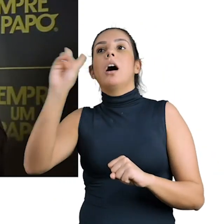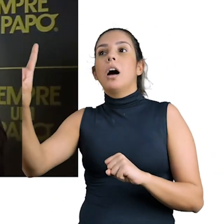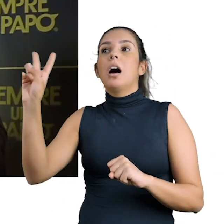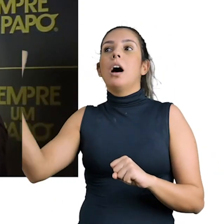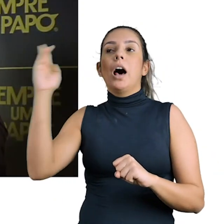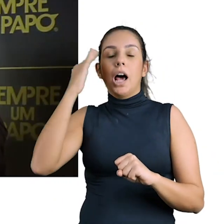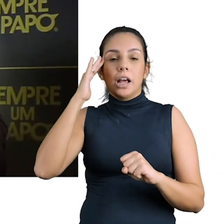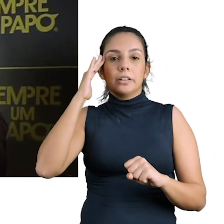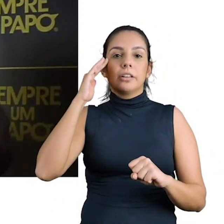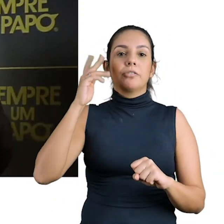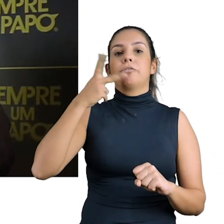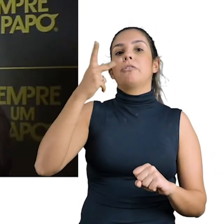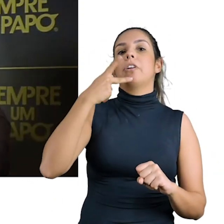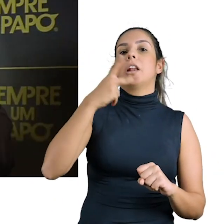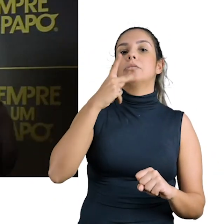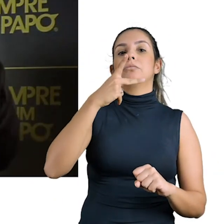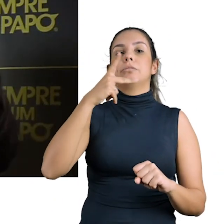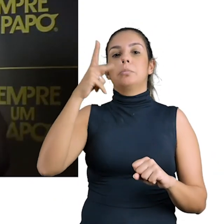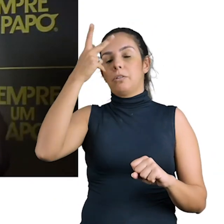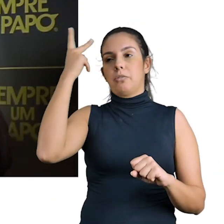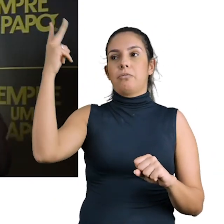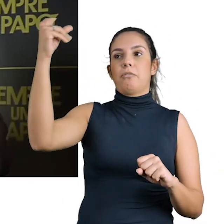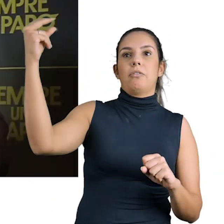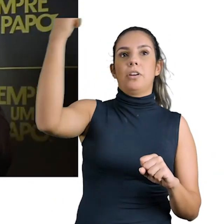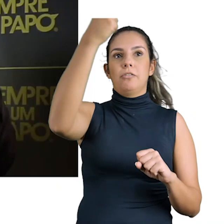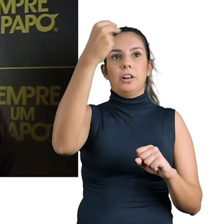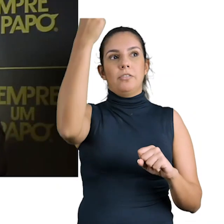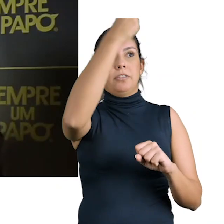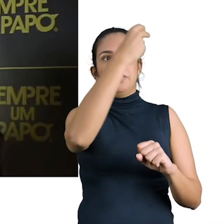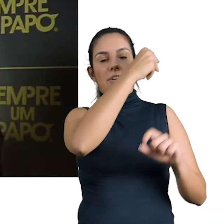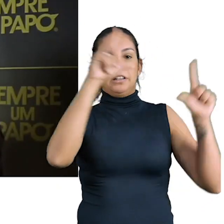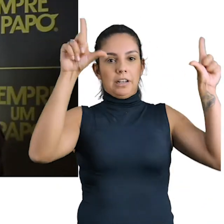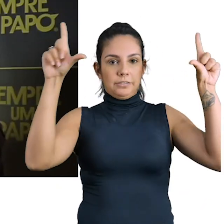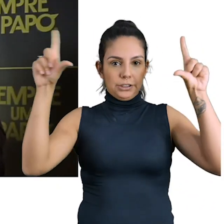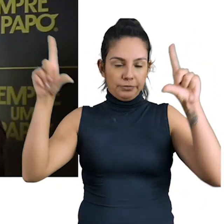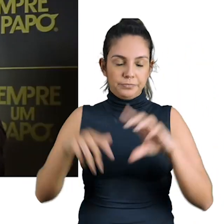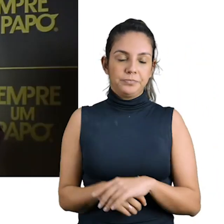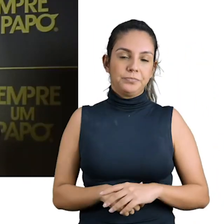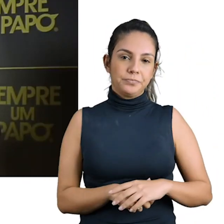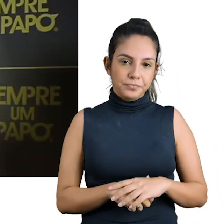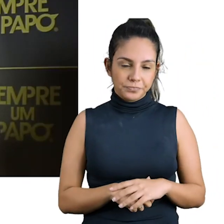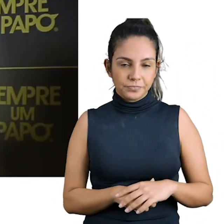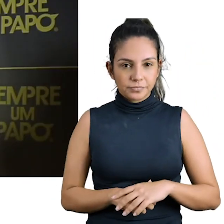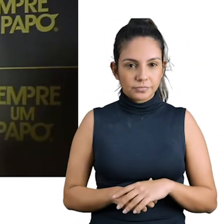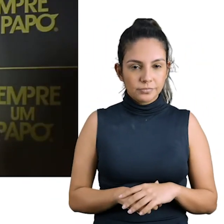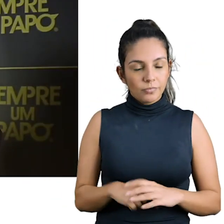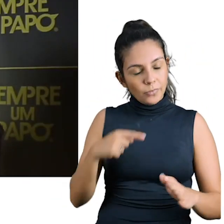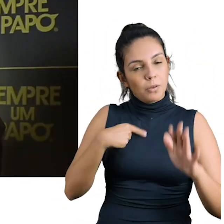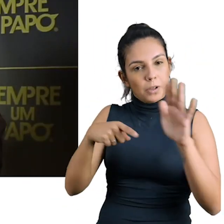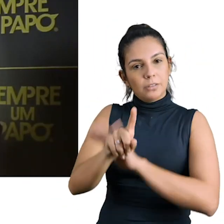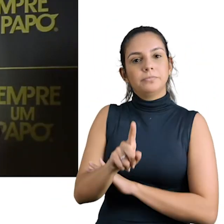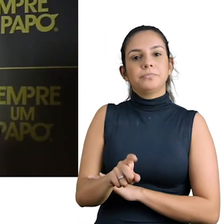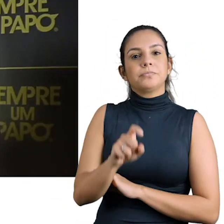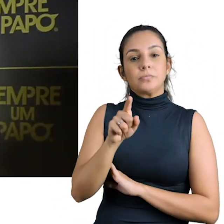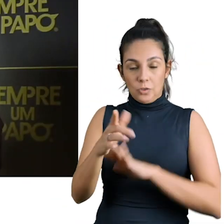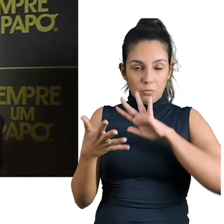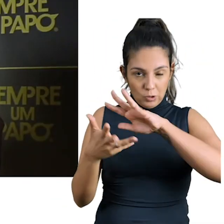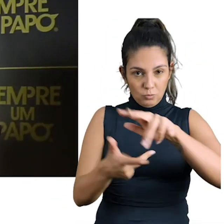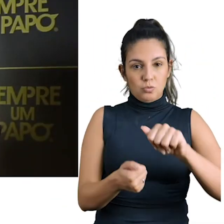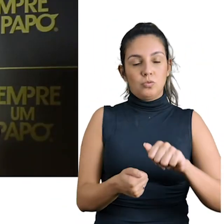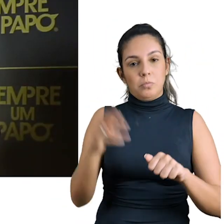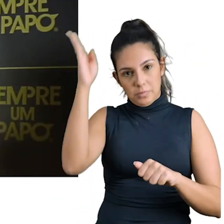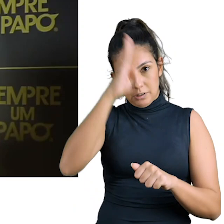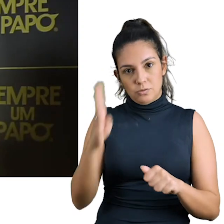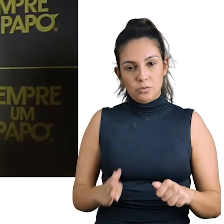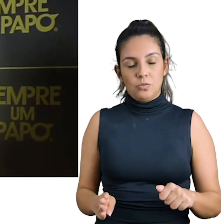coisa meio cibernética, tecnológica, maluca de ficção científica. Então, a pergunta é, nesse mundo,